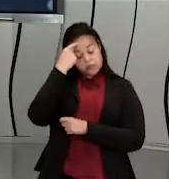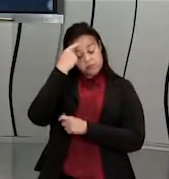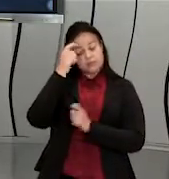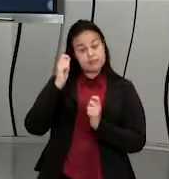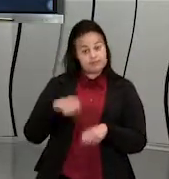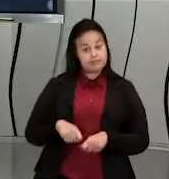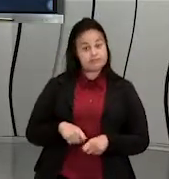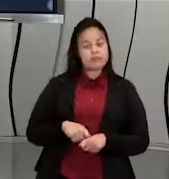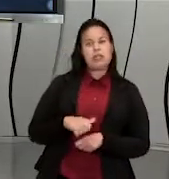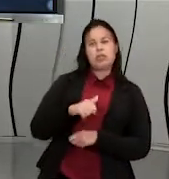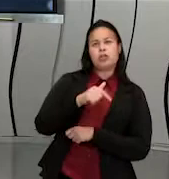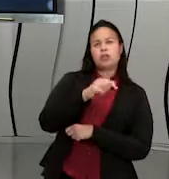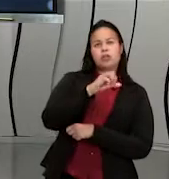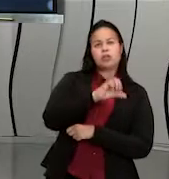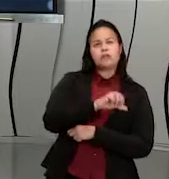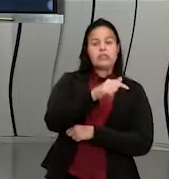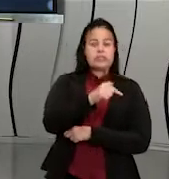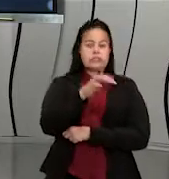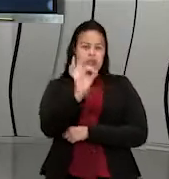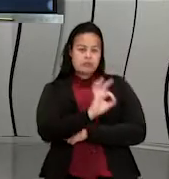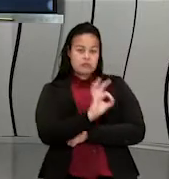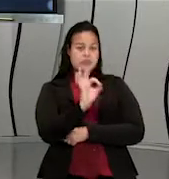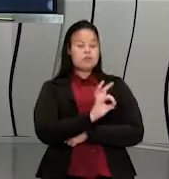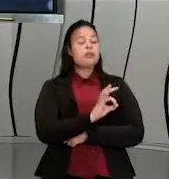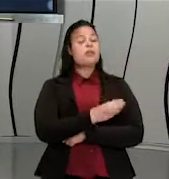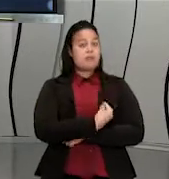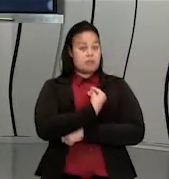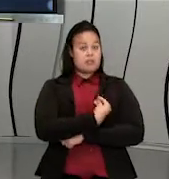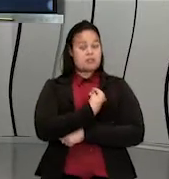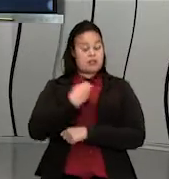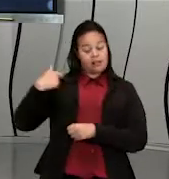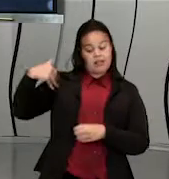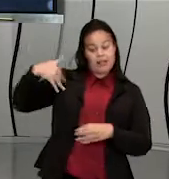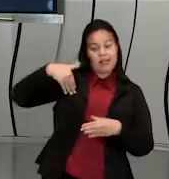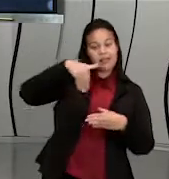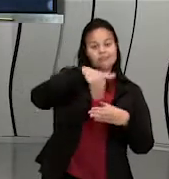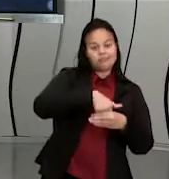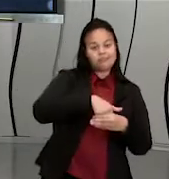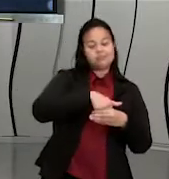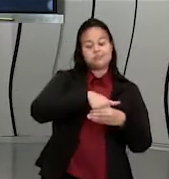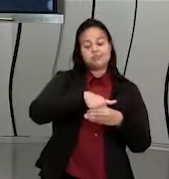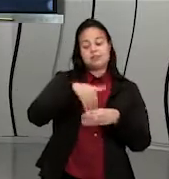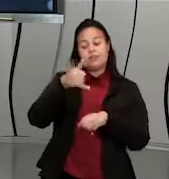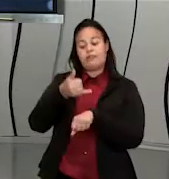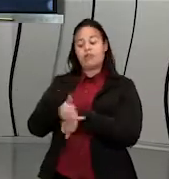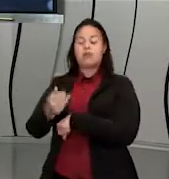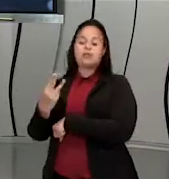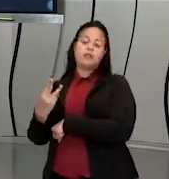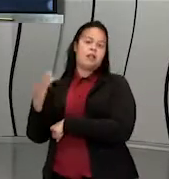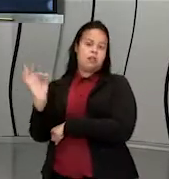que 97%, por exemplo, compareceram às urnas, tá certo?